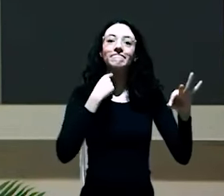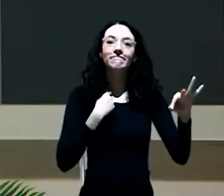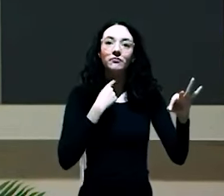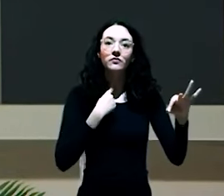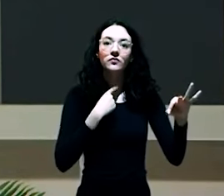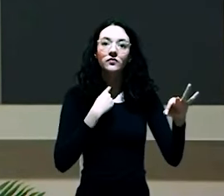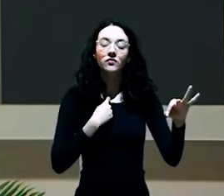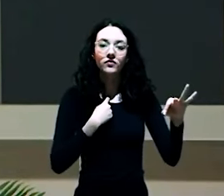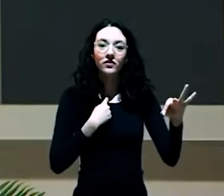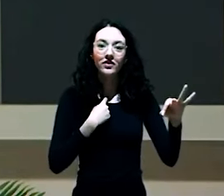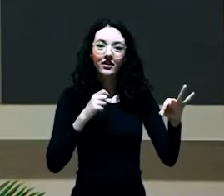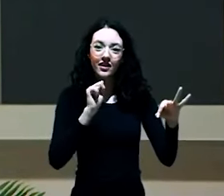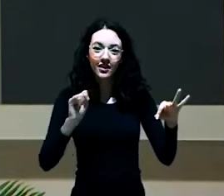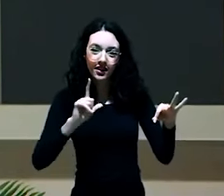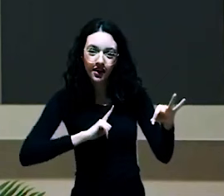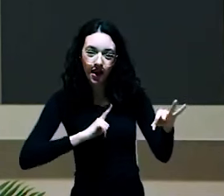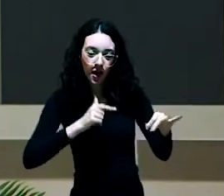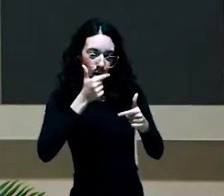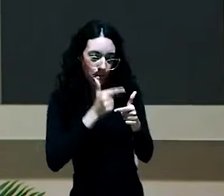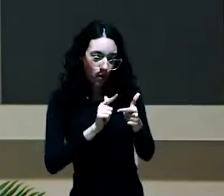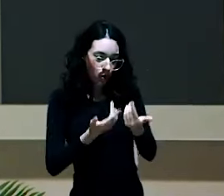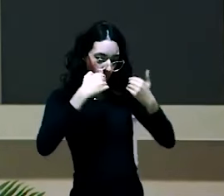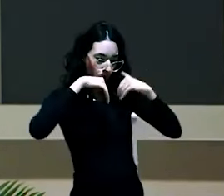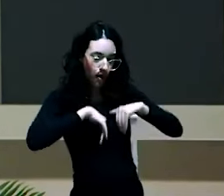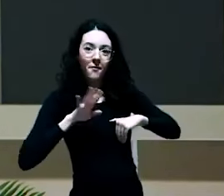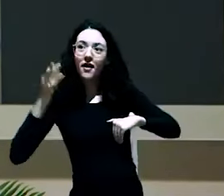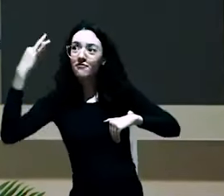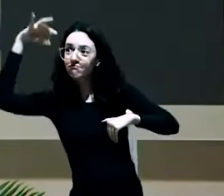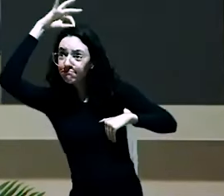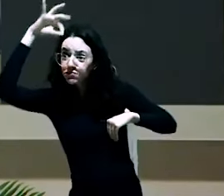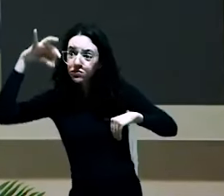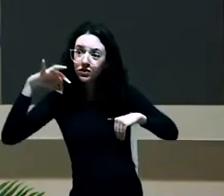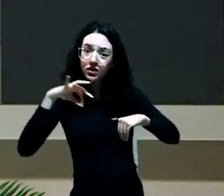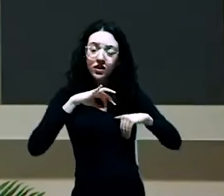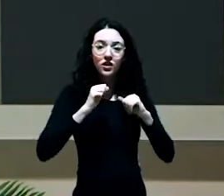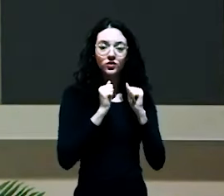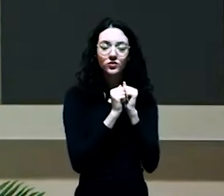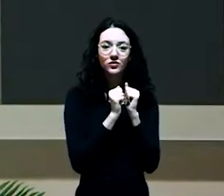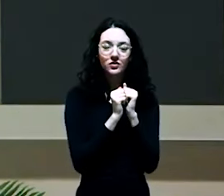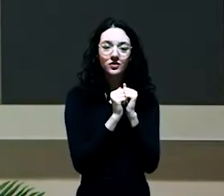o Espírito Santo está aí. Nunca perca essa identidade.